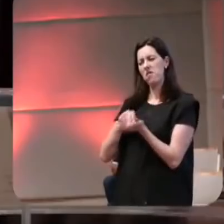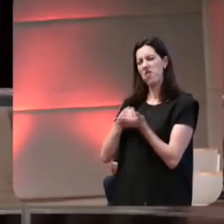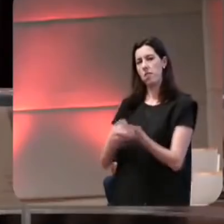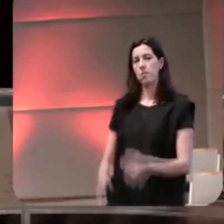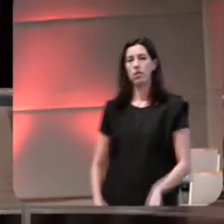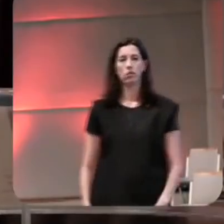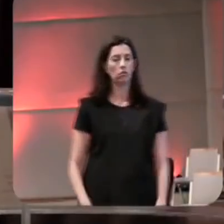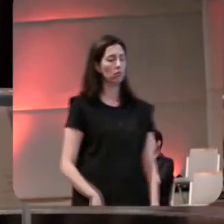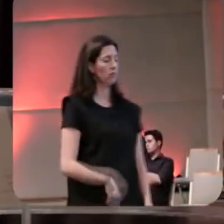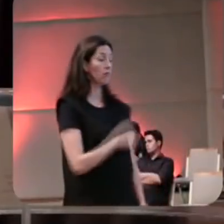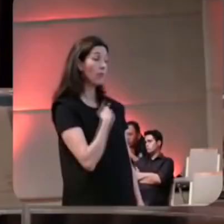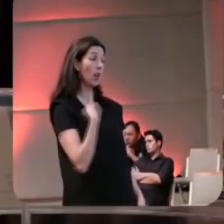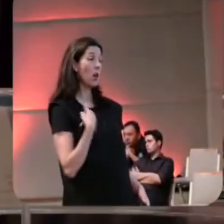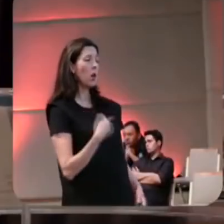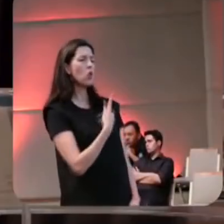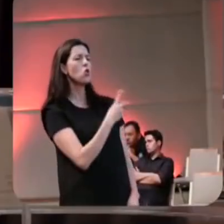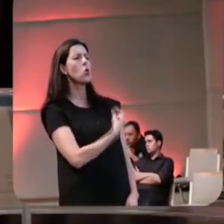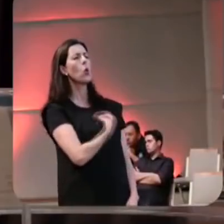estão?